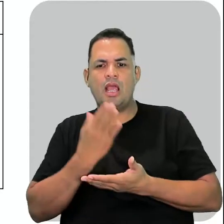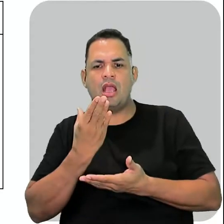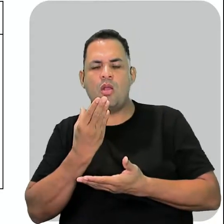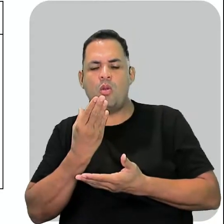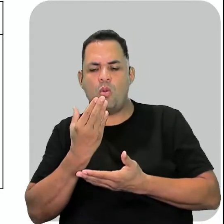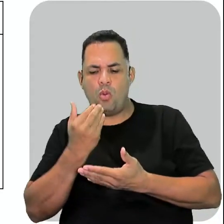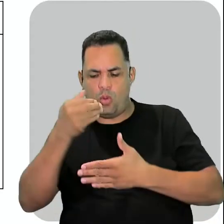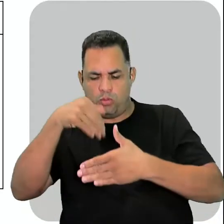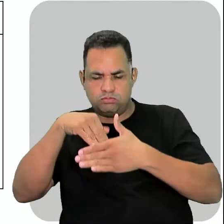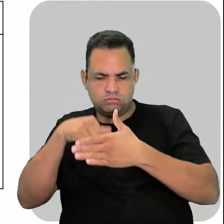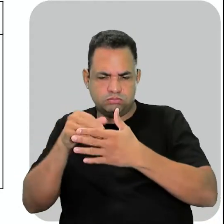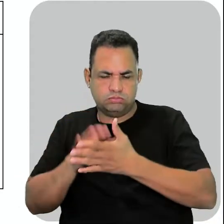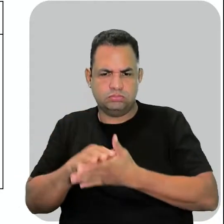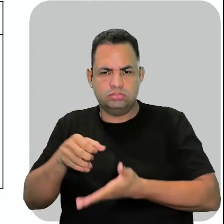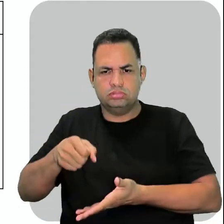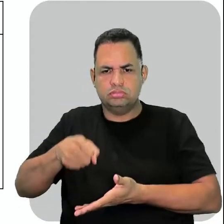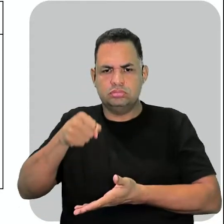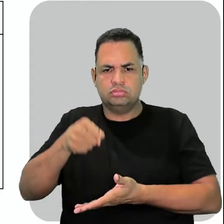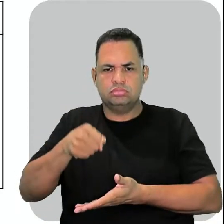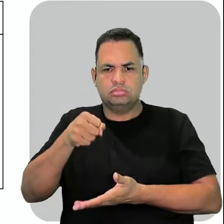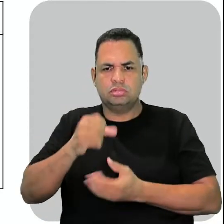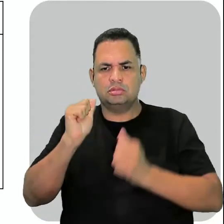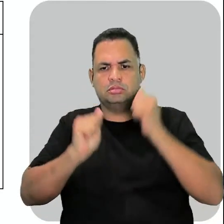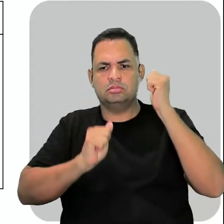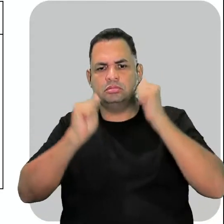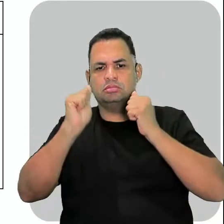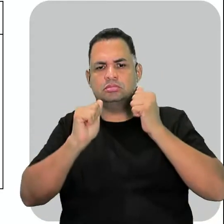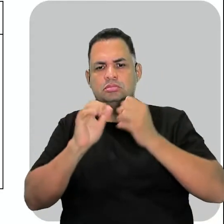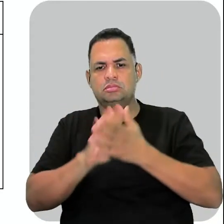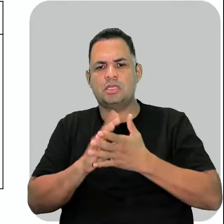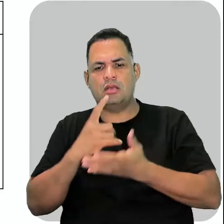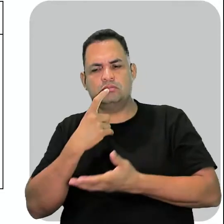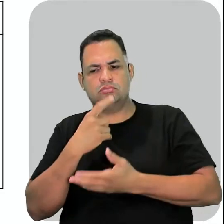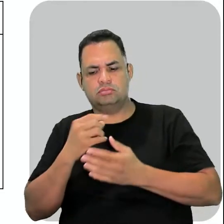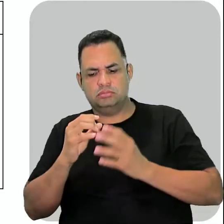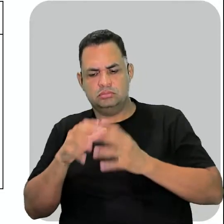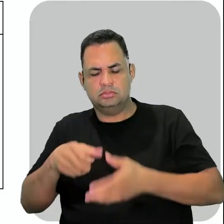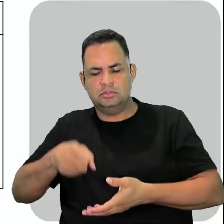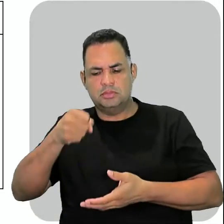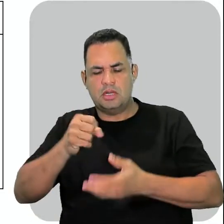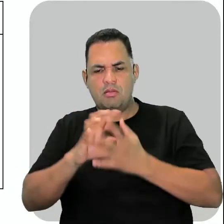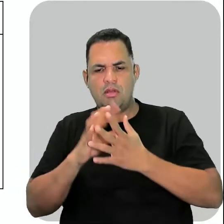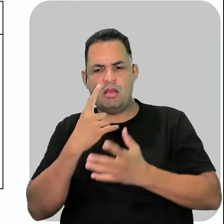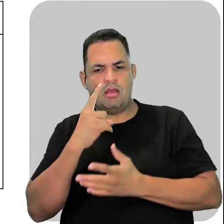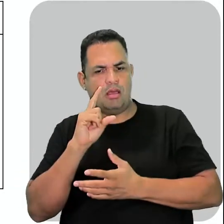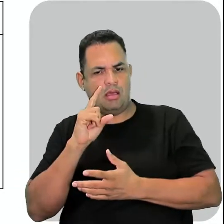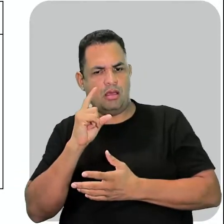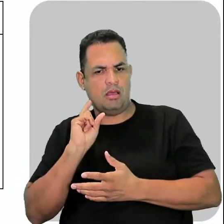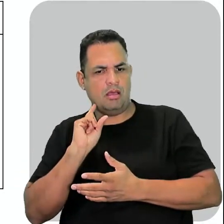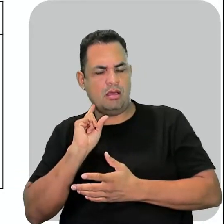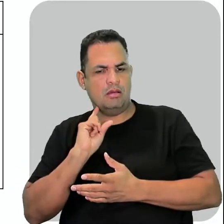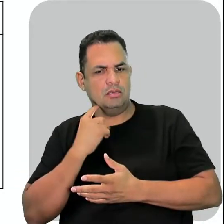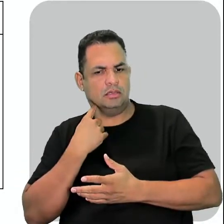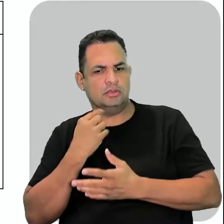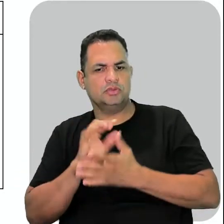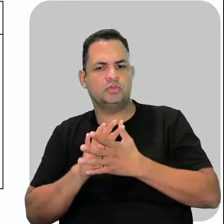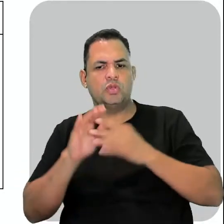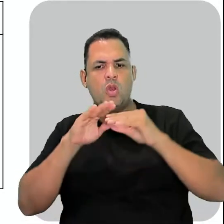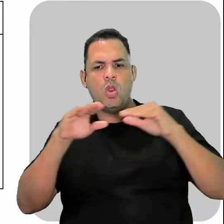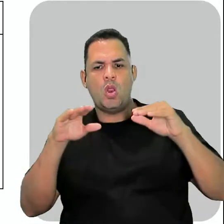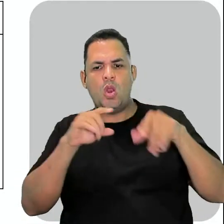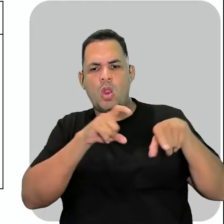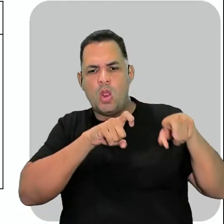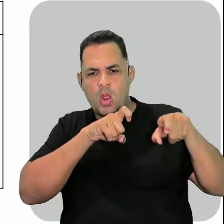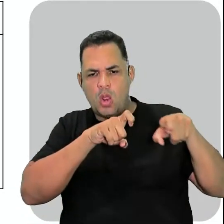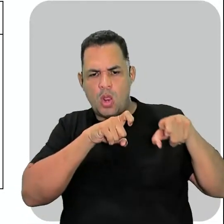alimentos, sacos industriais, sacos para lixo, lonas agrícolas,